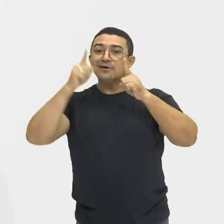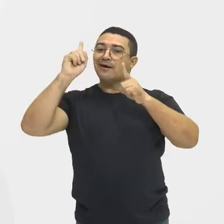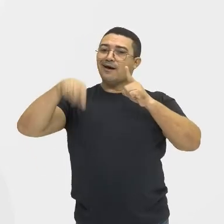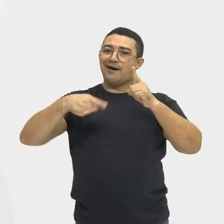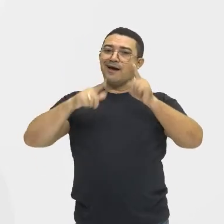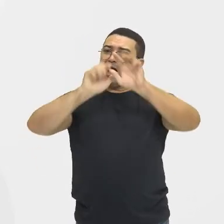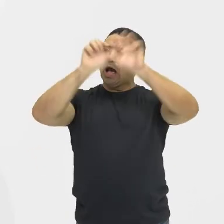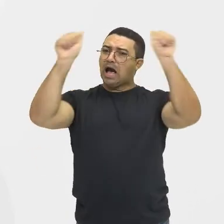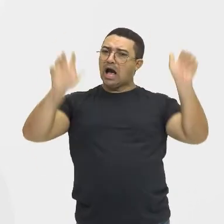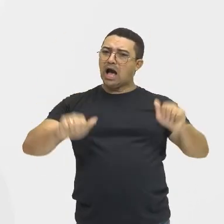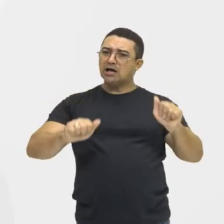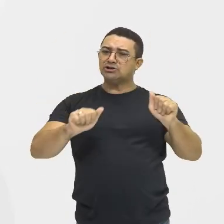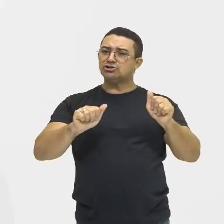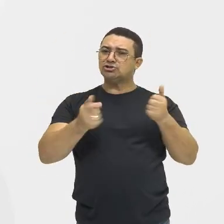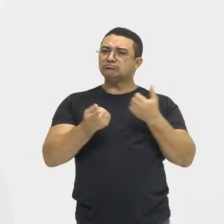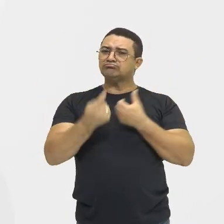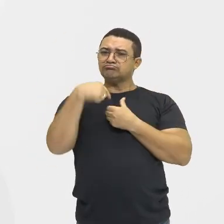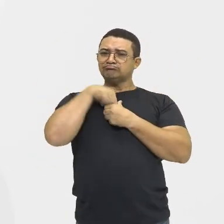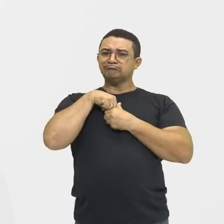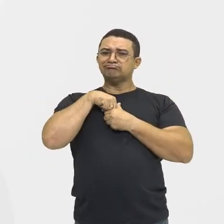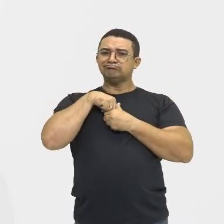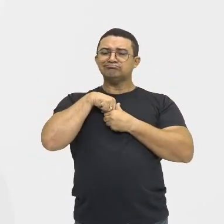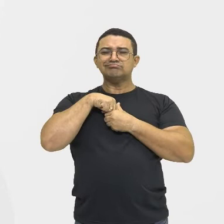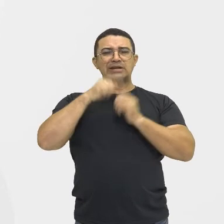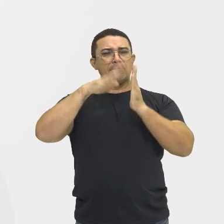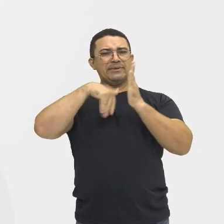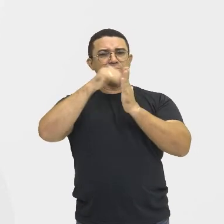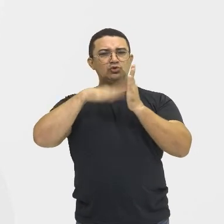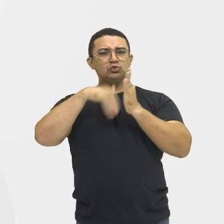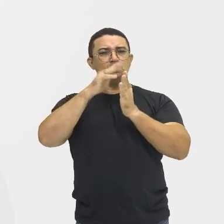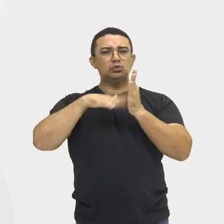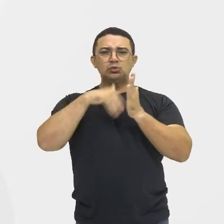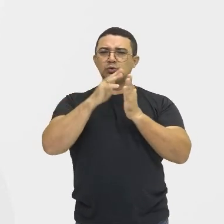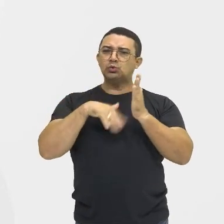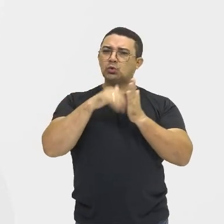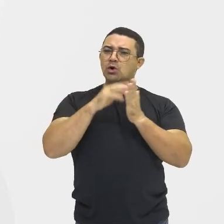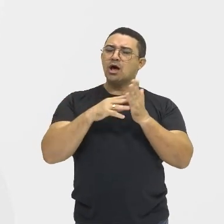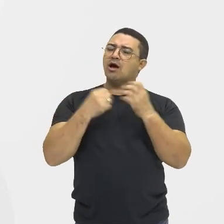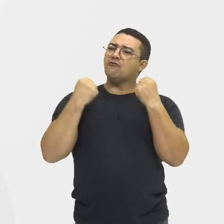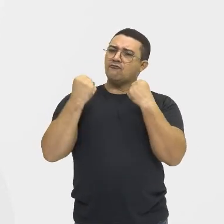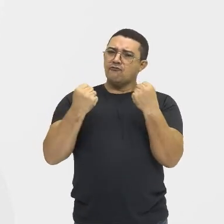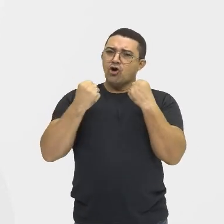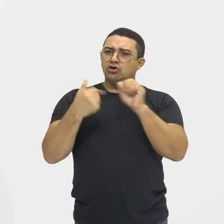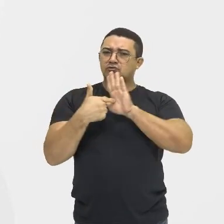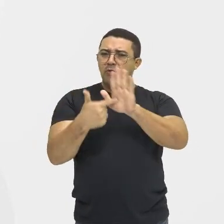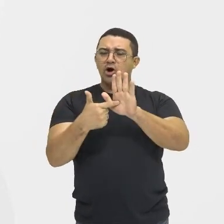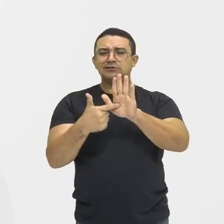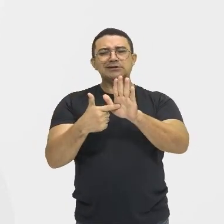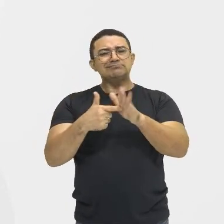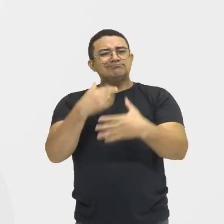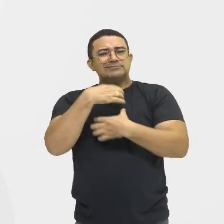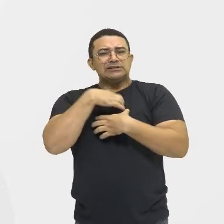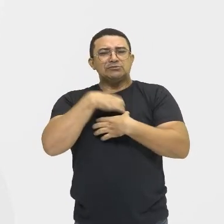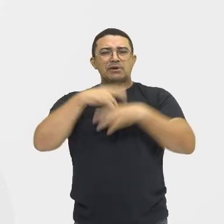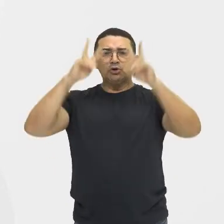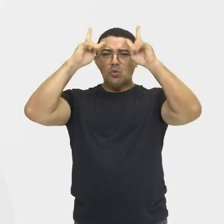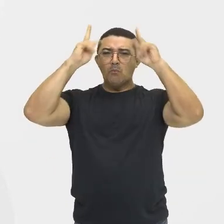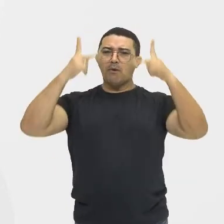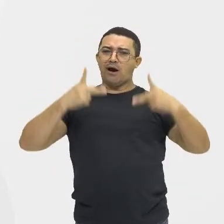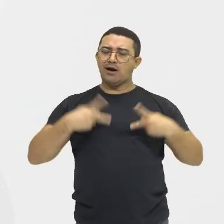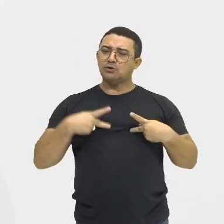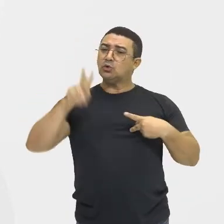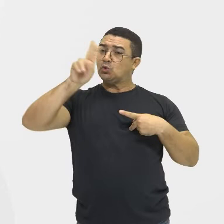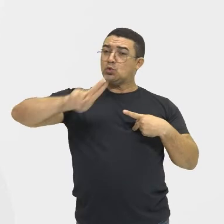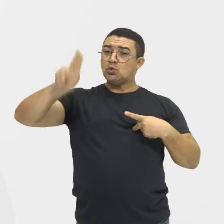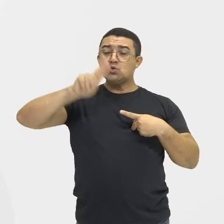instinto. Trata-se de uma pintura dramática, subjetiva, expressando sentimentos humanos, utilizando